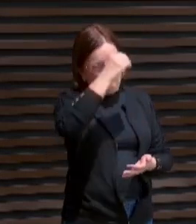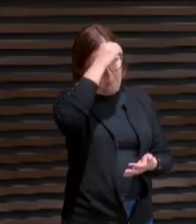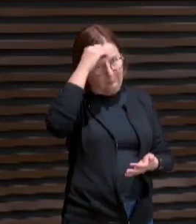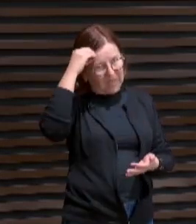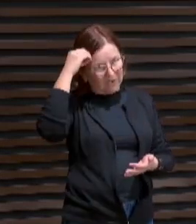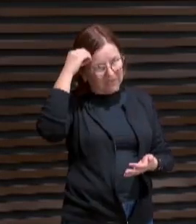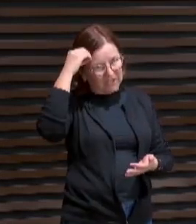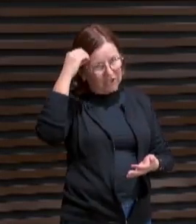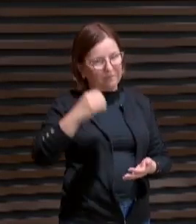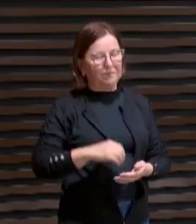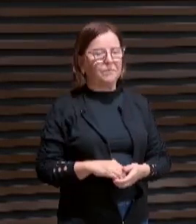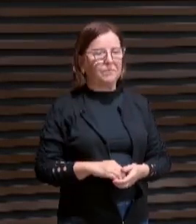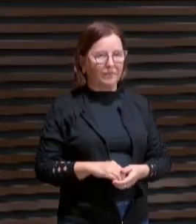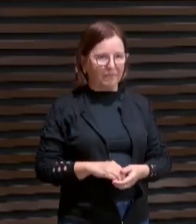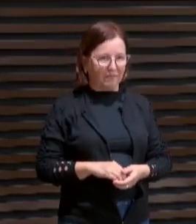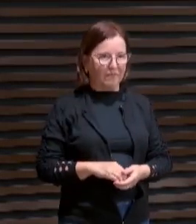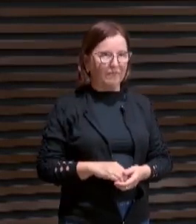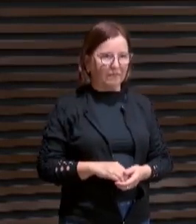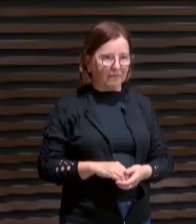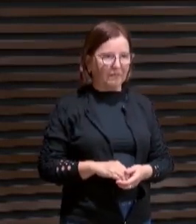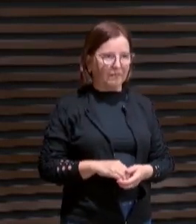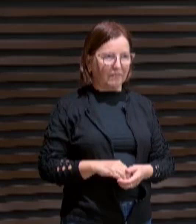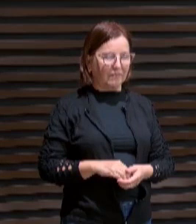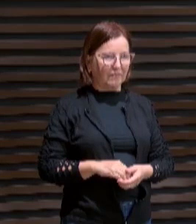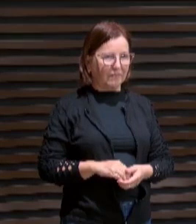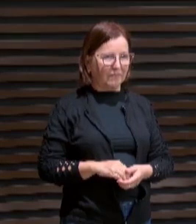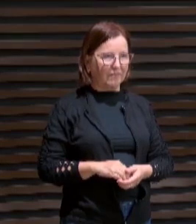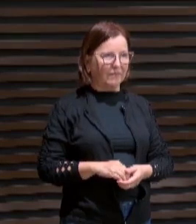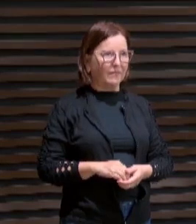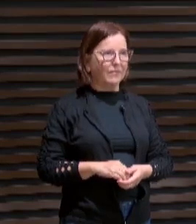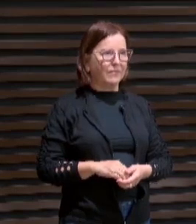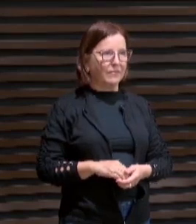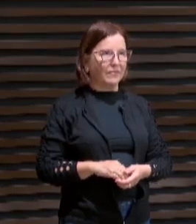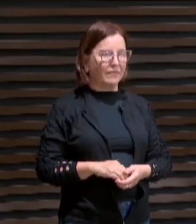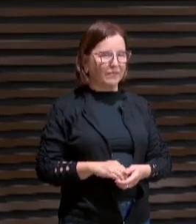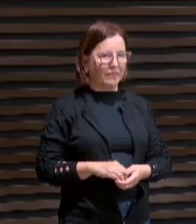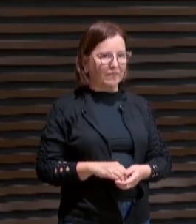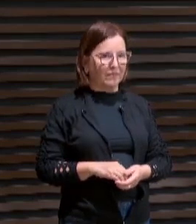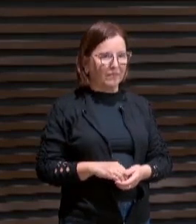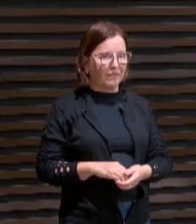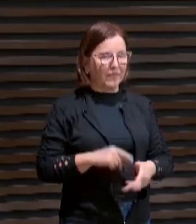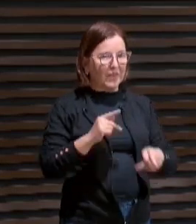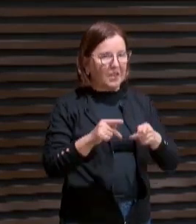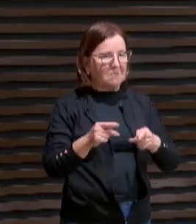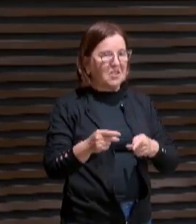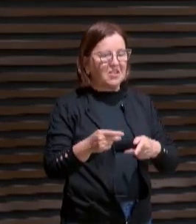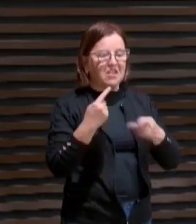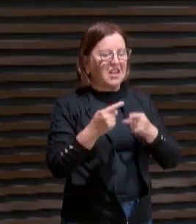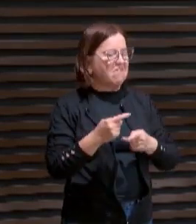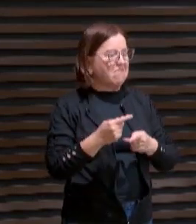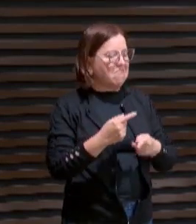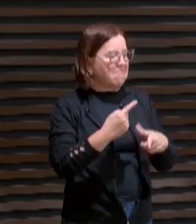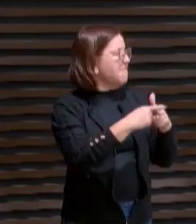Ele diz, esse problema não é comigo, não é conosco. Agora se vire. A mulher de Pilatos, aí